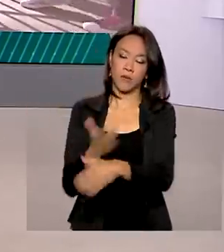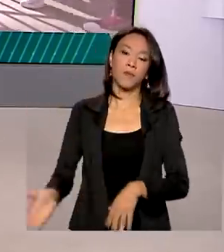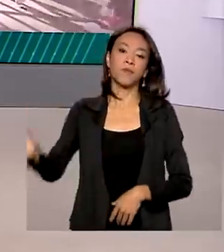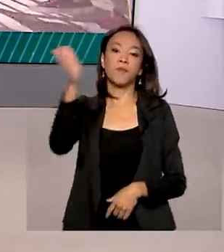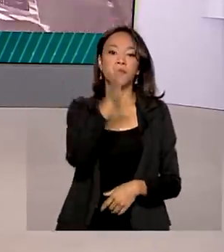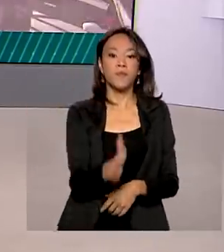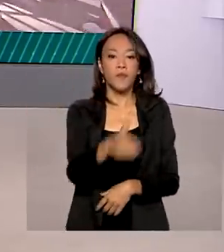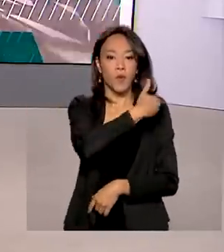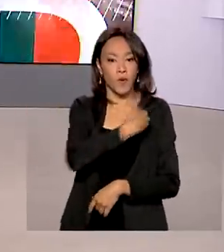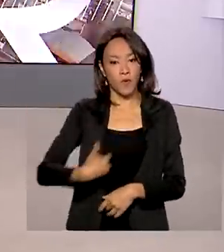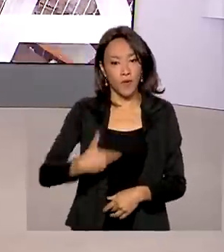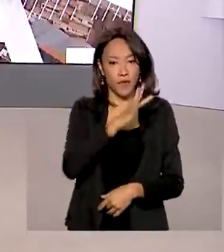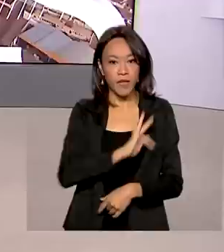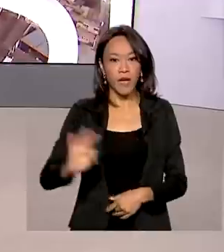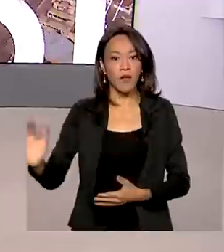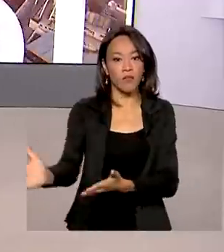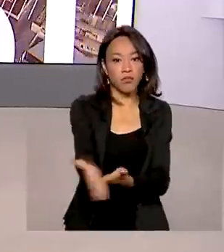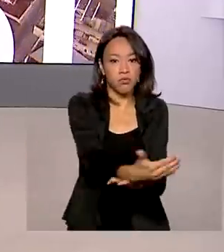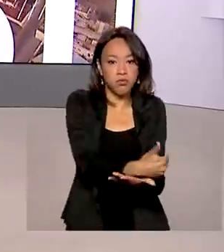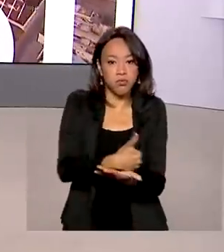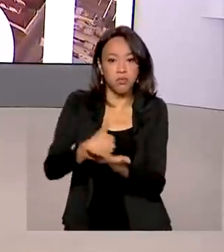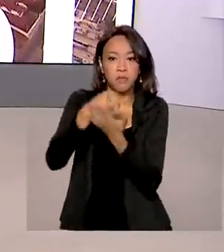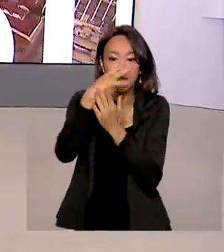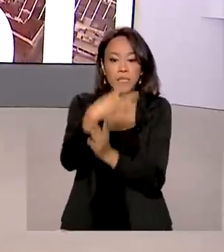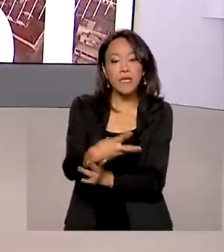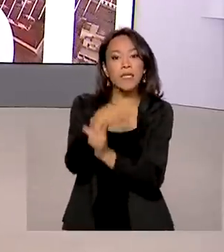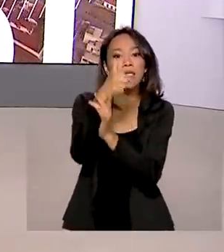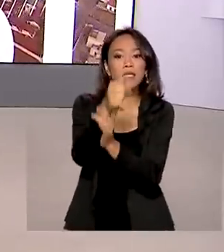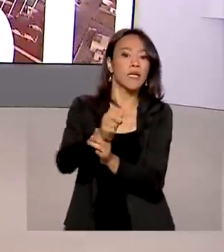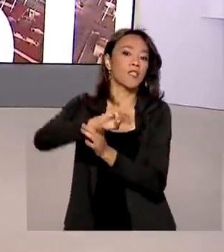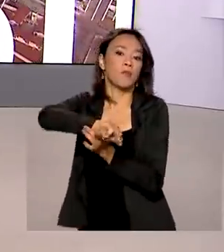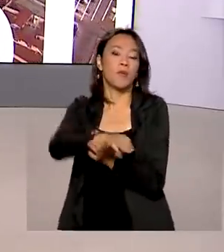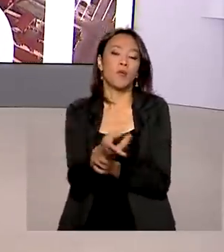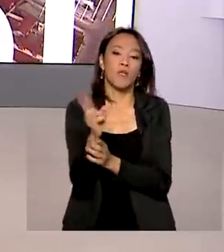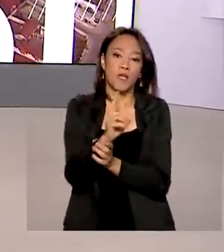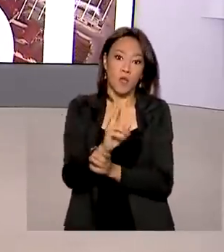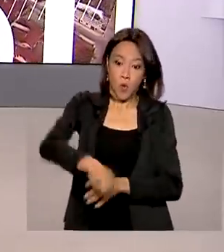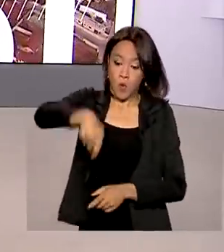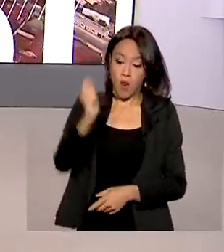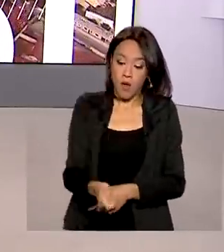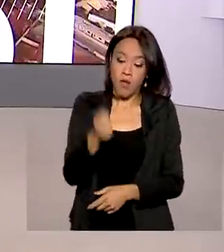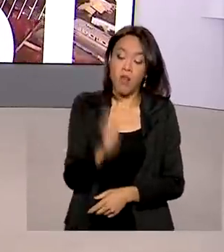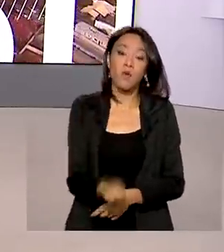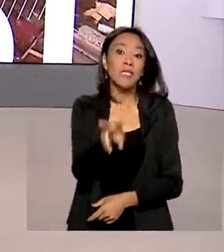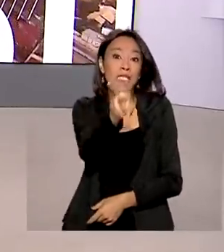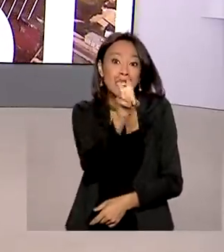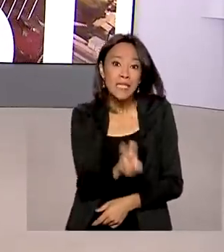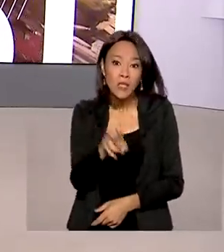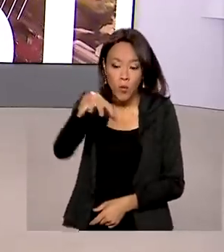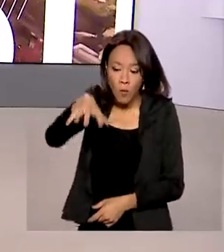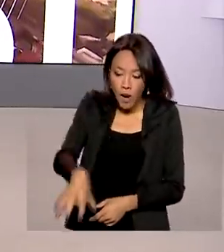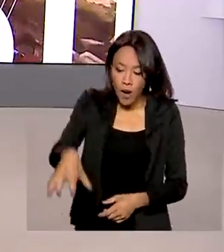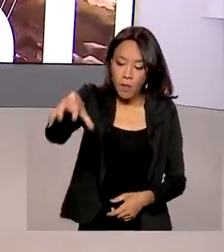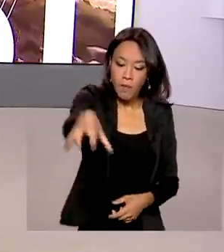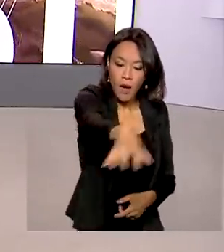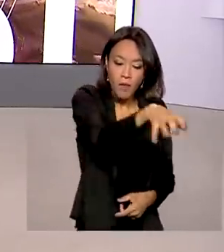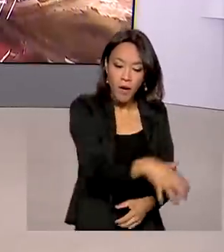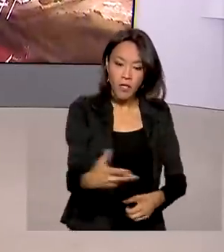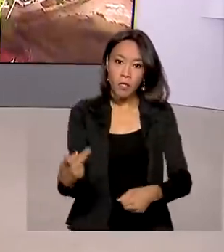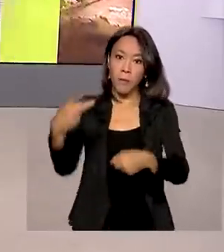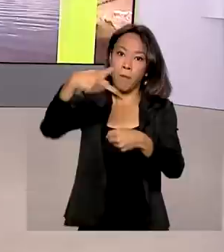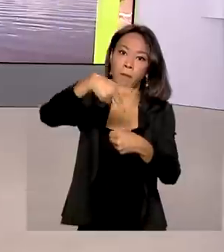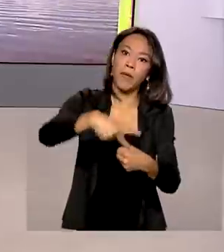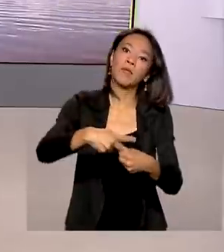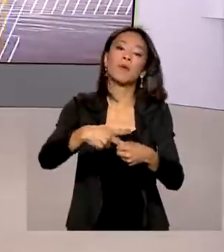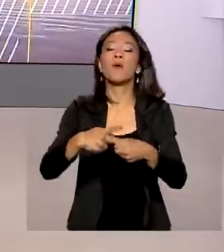governo federal arrecada 1 37 milhões de reais com leilão de 5 é de petróleo na bacia de Santos foi a